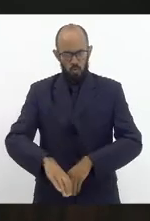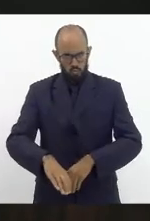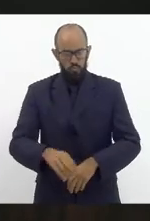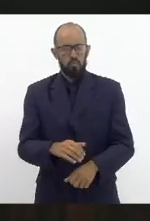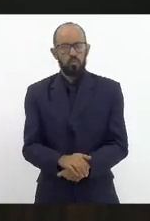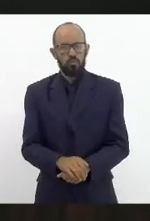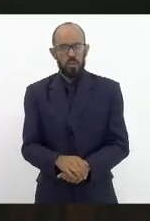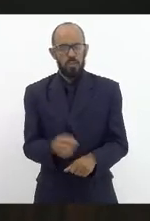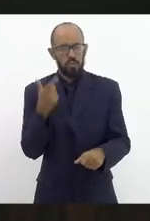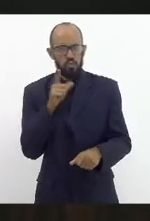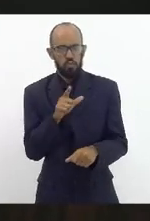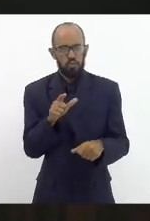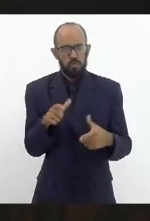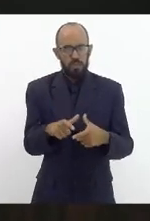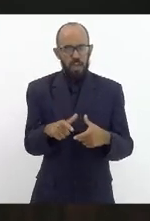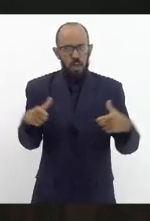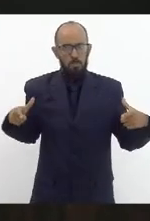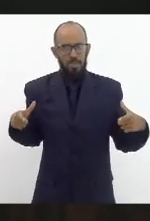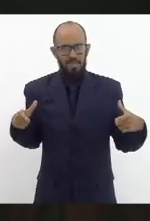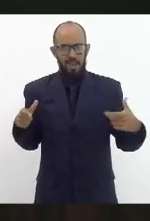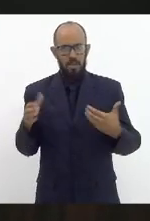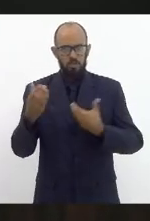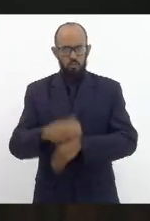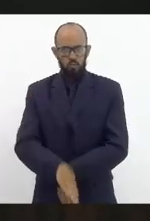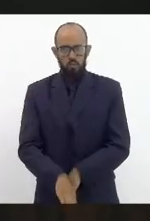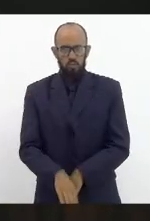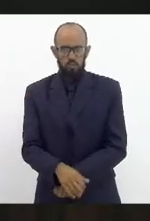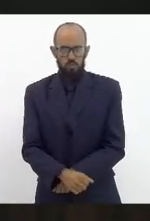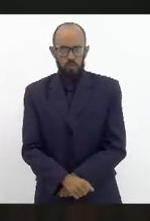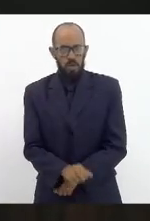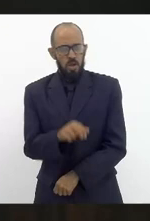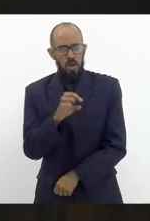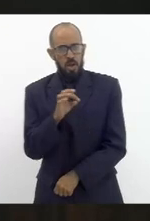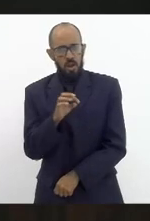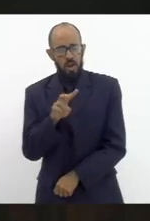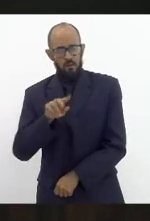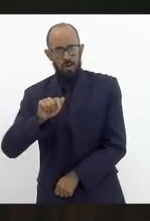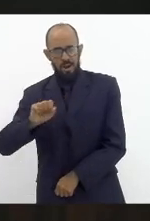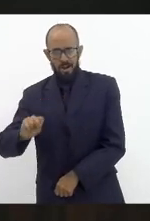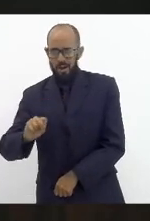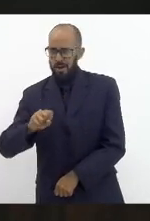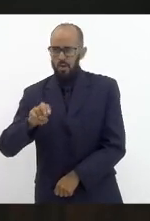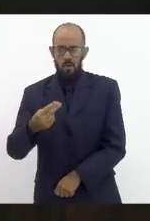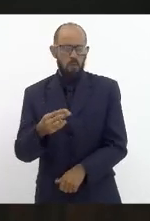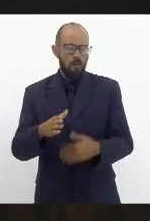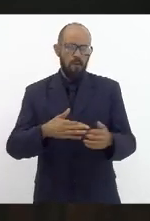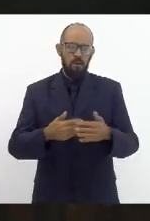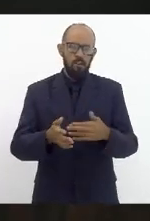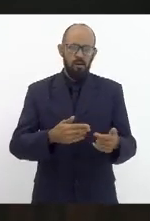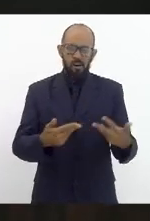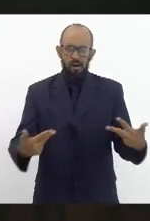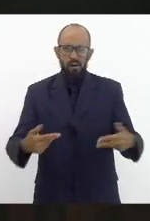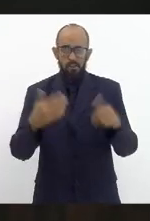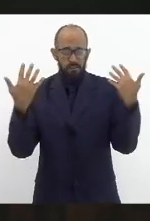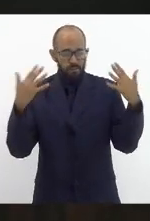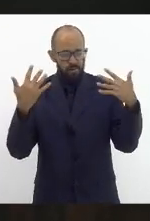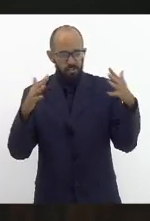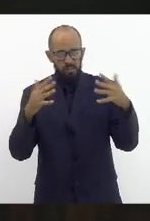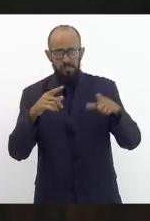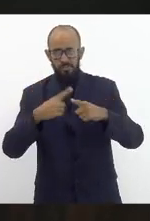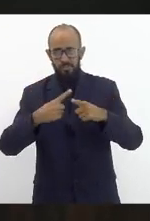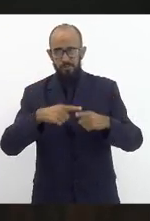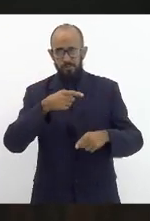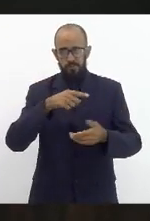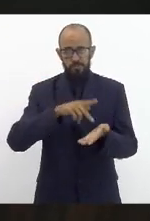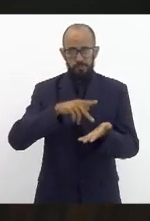aumente de todas as formas esse concurso, seja o TAF, seja o número de vagas, enfim, eu queria parabenizar vocês, vocês realmente, realmente